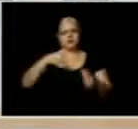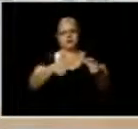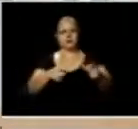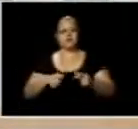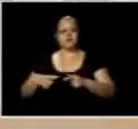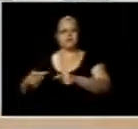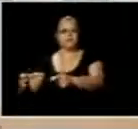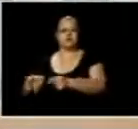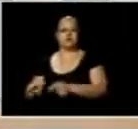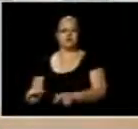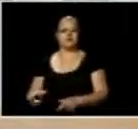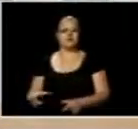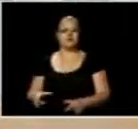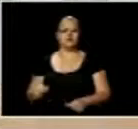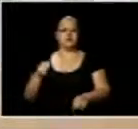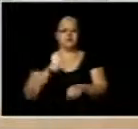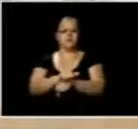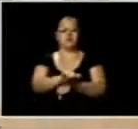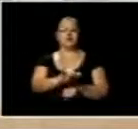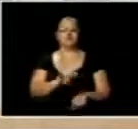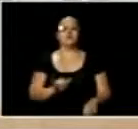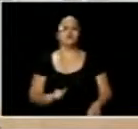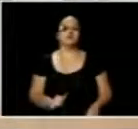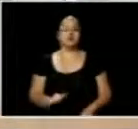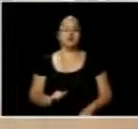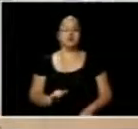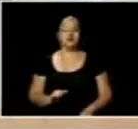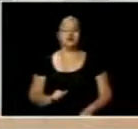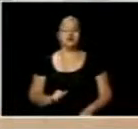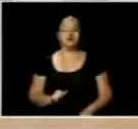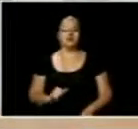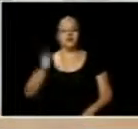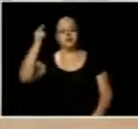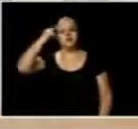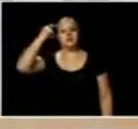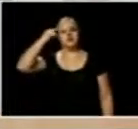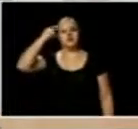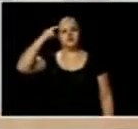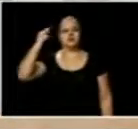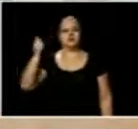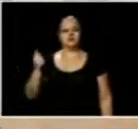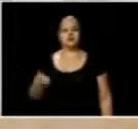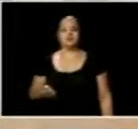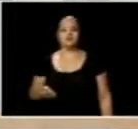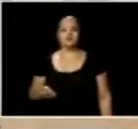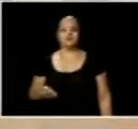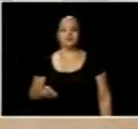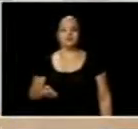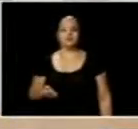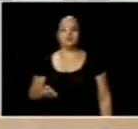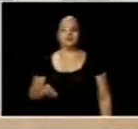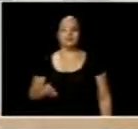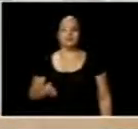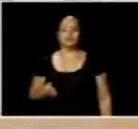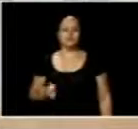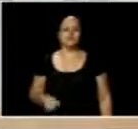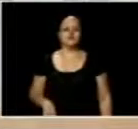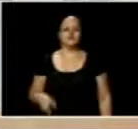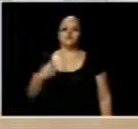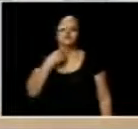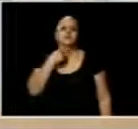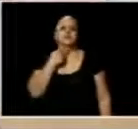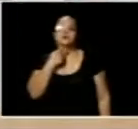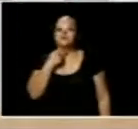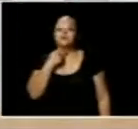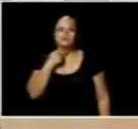justamente, prefeito, de ações equivocadas como essa. Não dá, não dá. O senhor como gestor, o senhor deveria muito bem saber disso, que